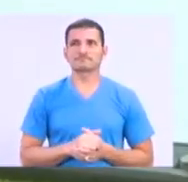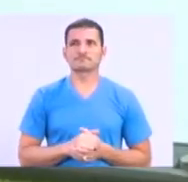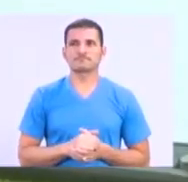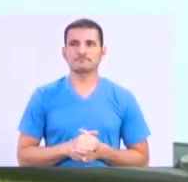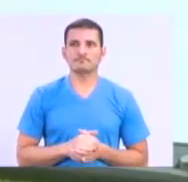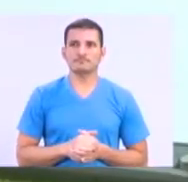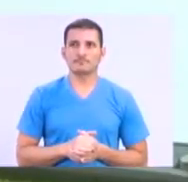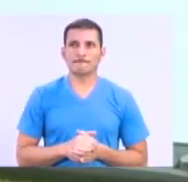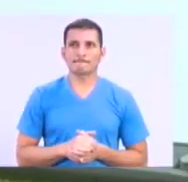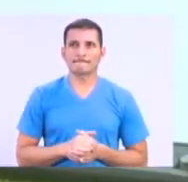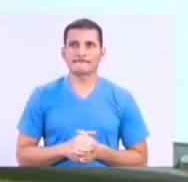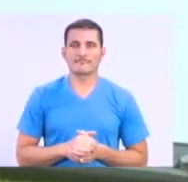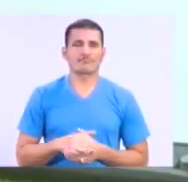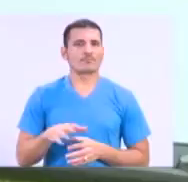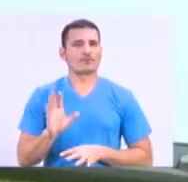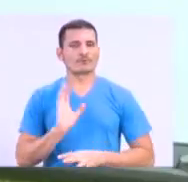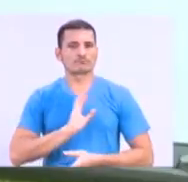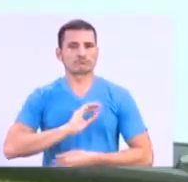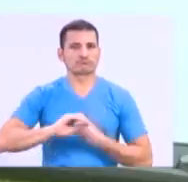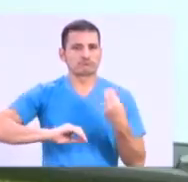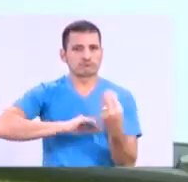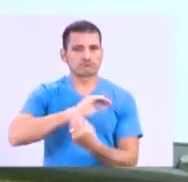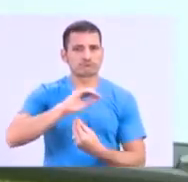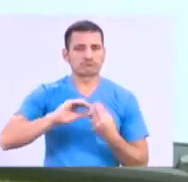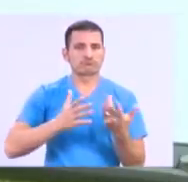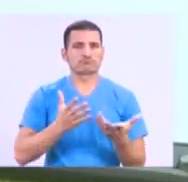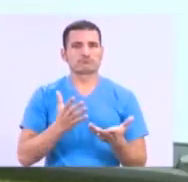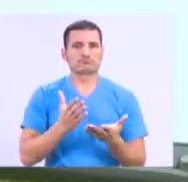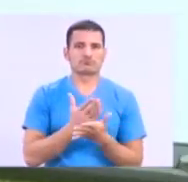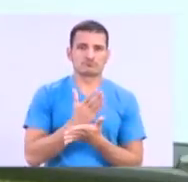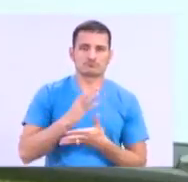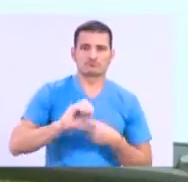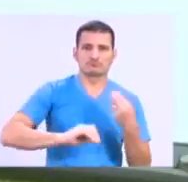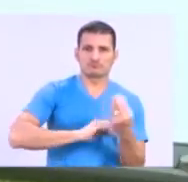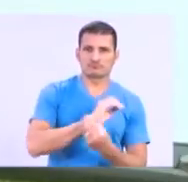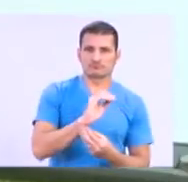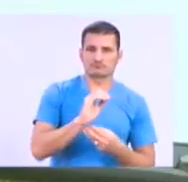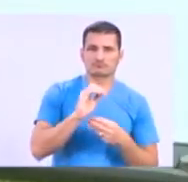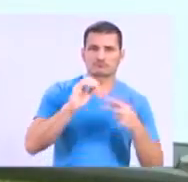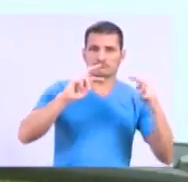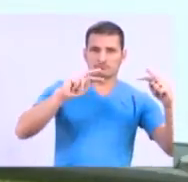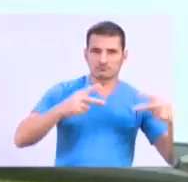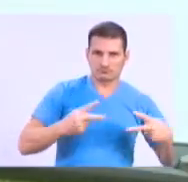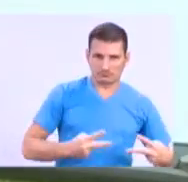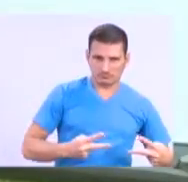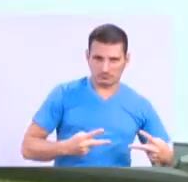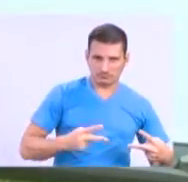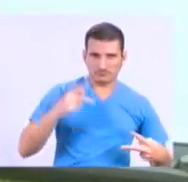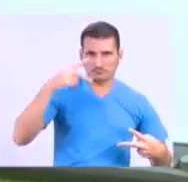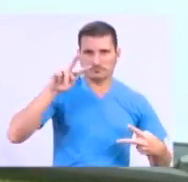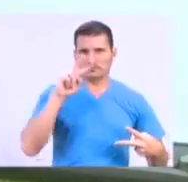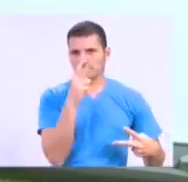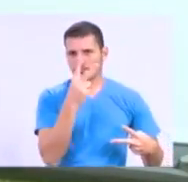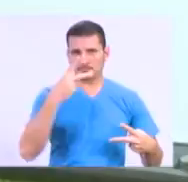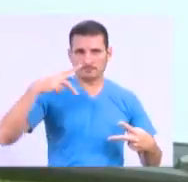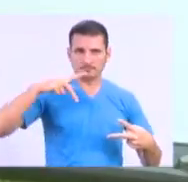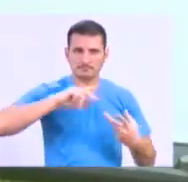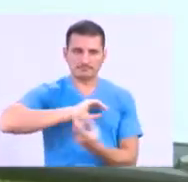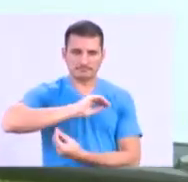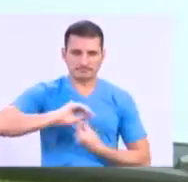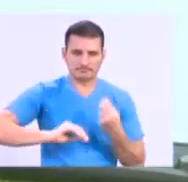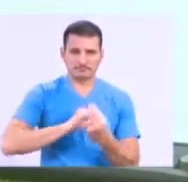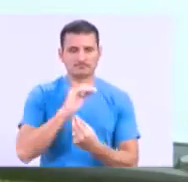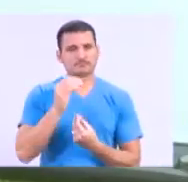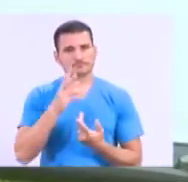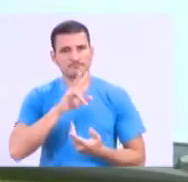e misturar, né, em algumas situações, códigos HTML com códigos PHP. Isso fará o